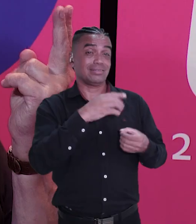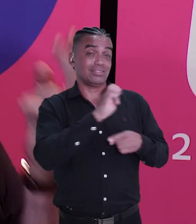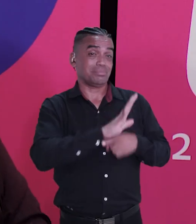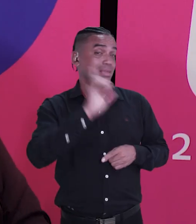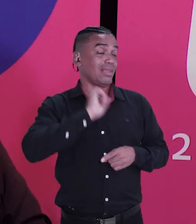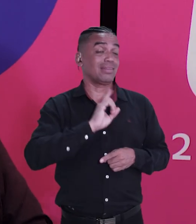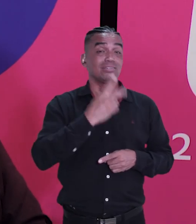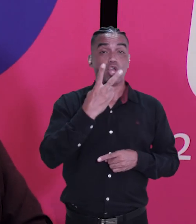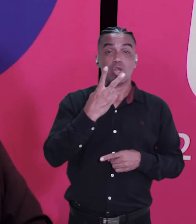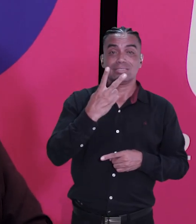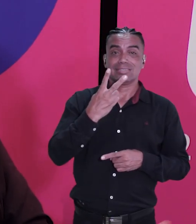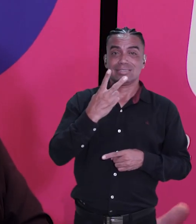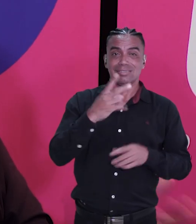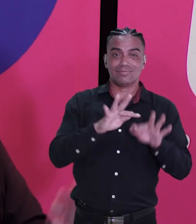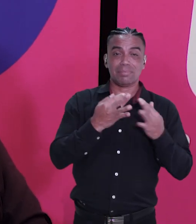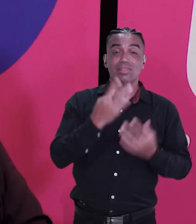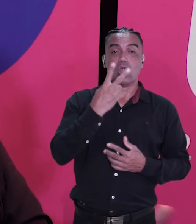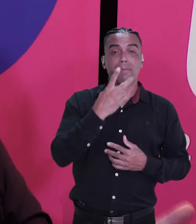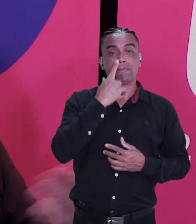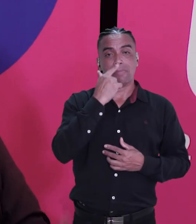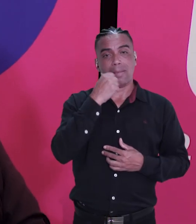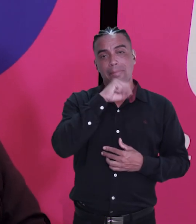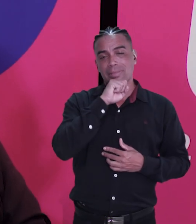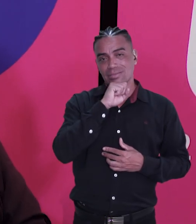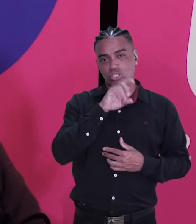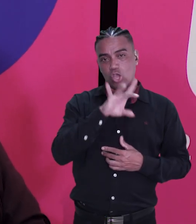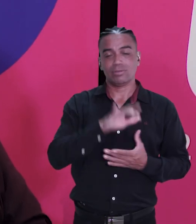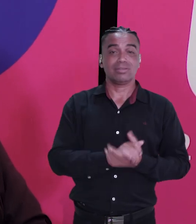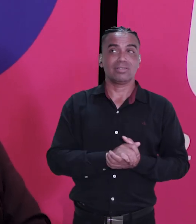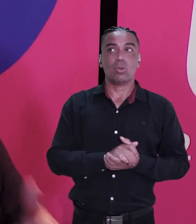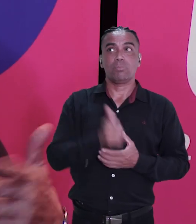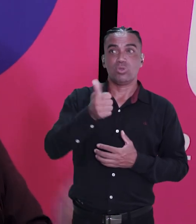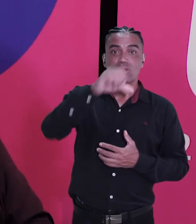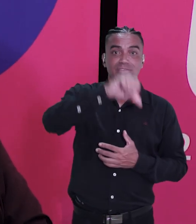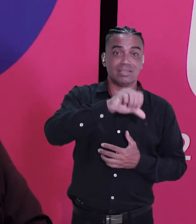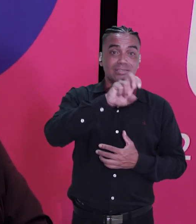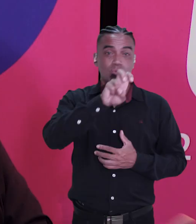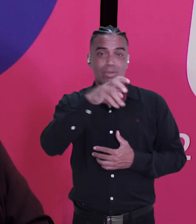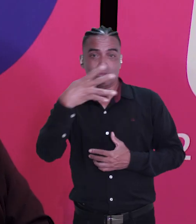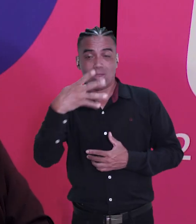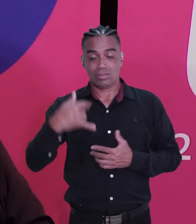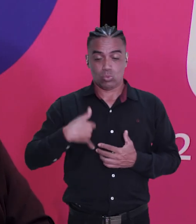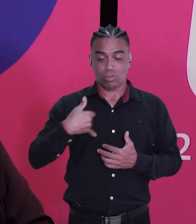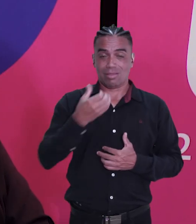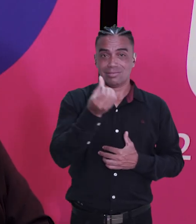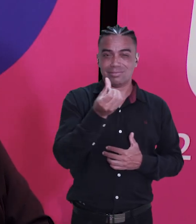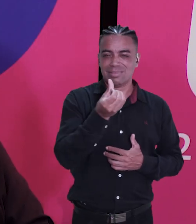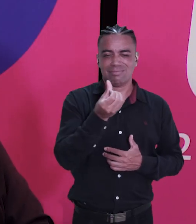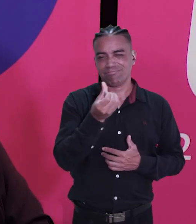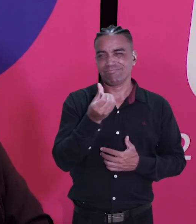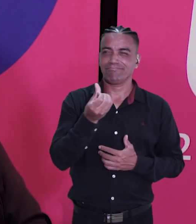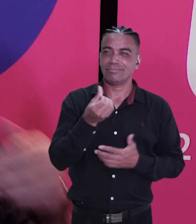minha mãe, né? Então, essa coisa, a ligação dele com o Rio também sempre foi muito grande. Então, a partir do ano de 54, eu com 6 anos,